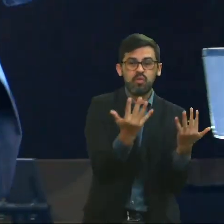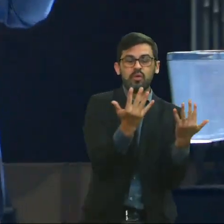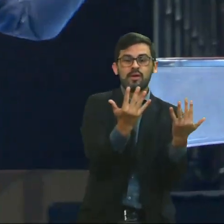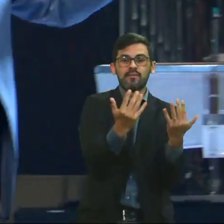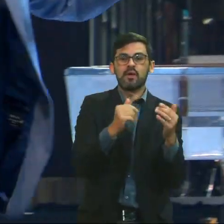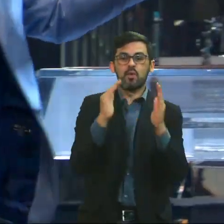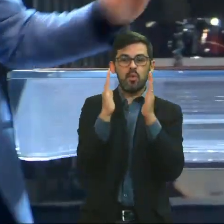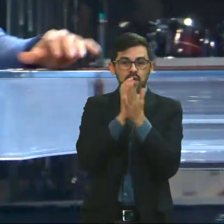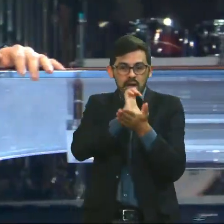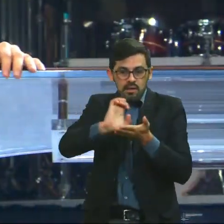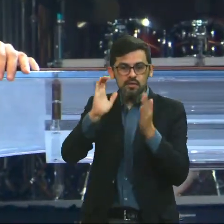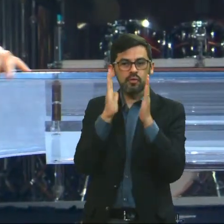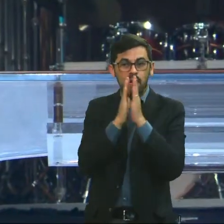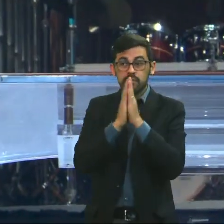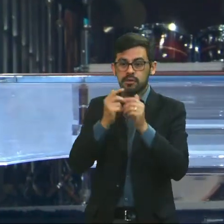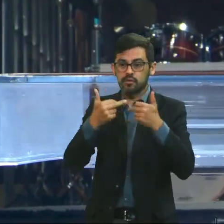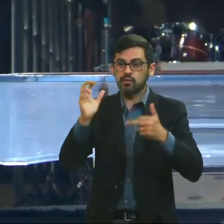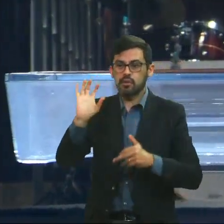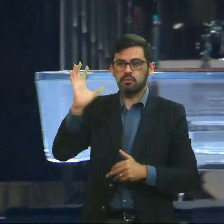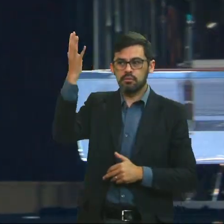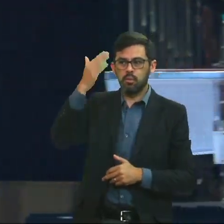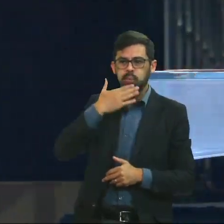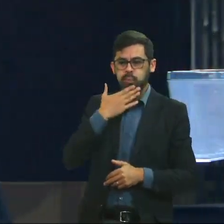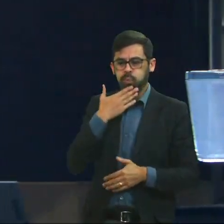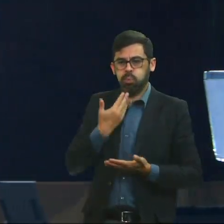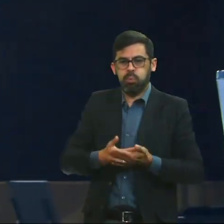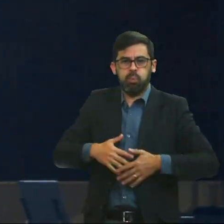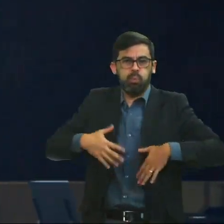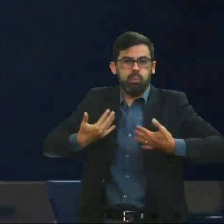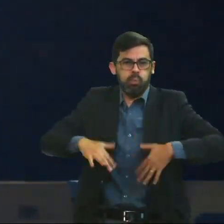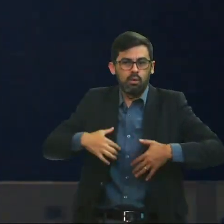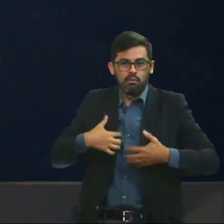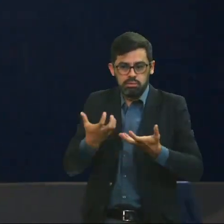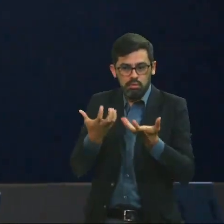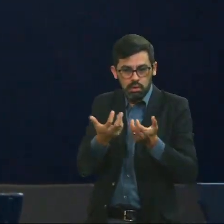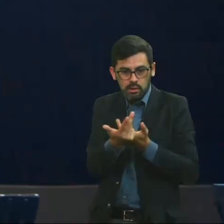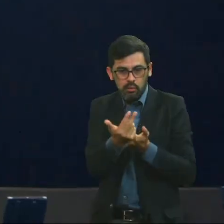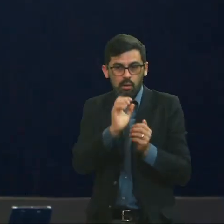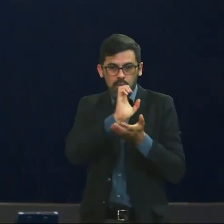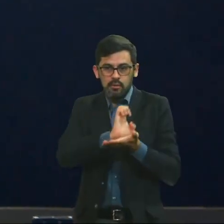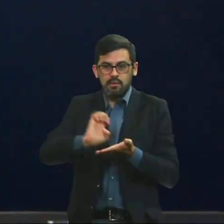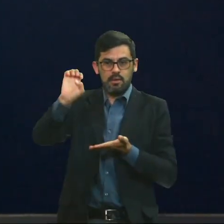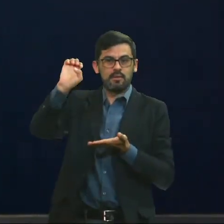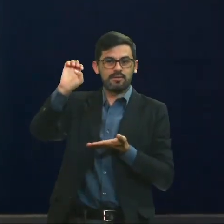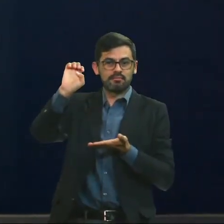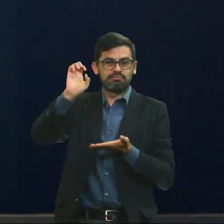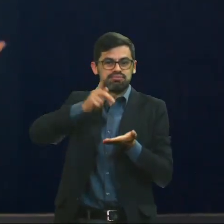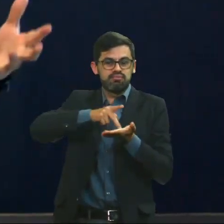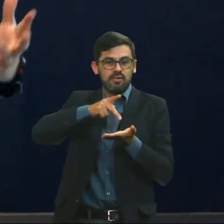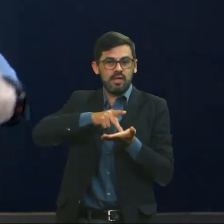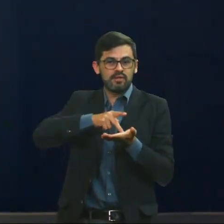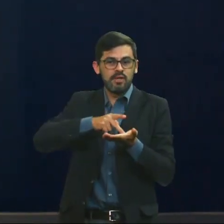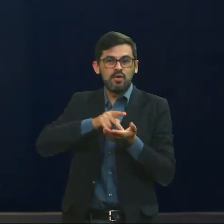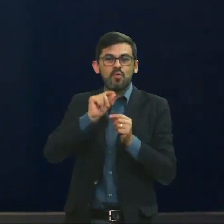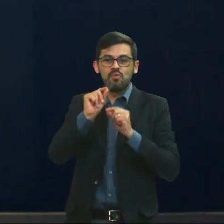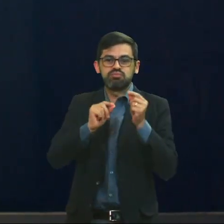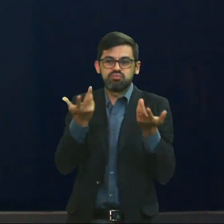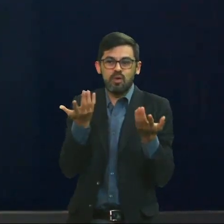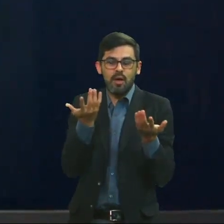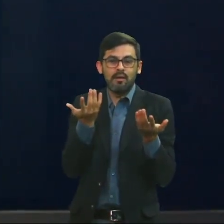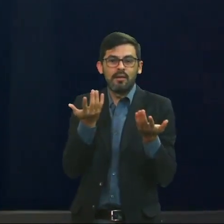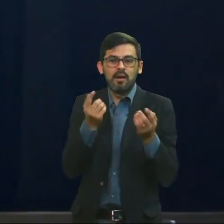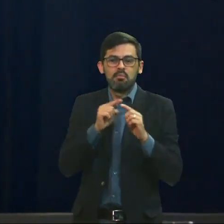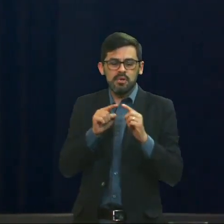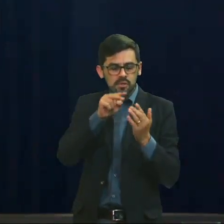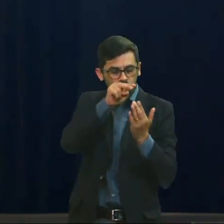Ele orava e as coisas aconteciam. Eu falei, Deus, eu quero isso aí, Pai. Qual que é o segredo? E aí